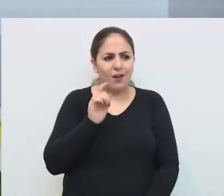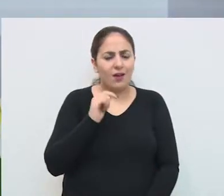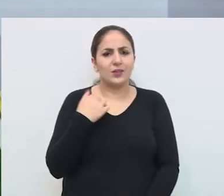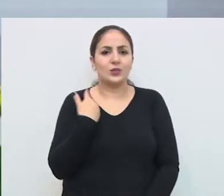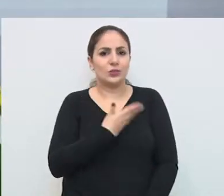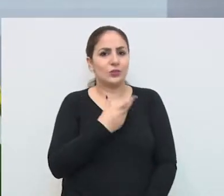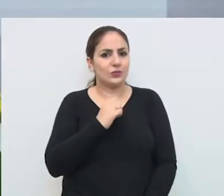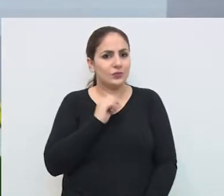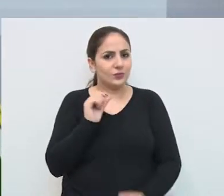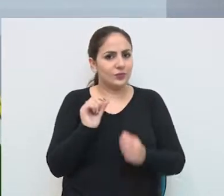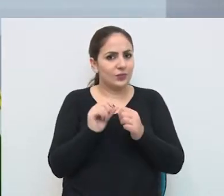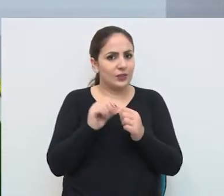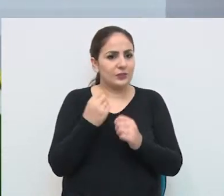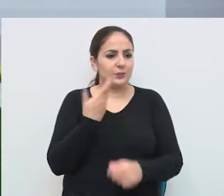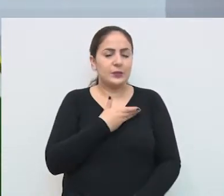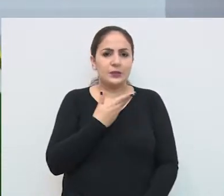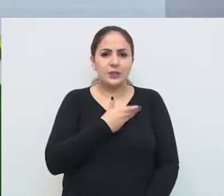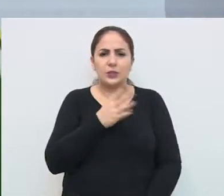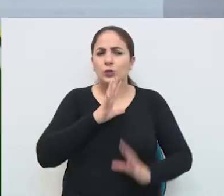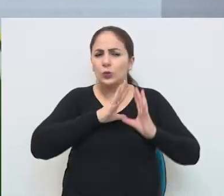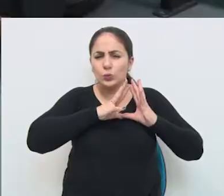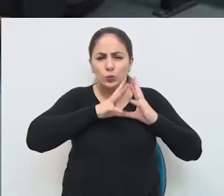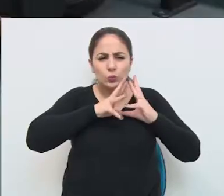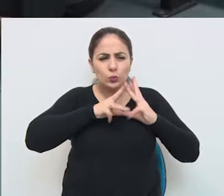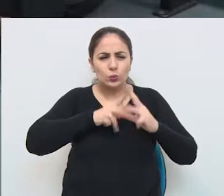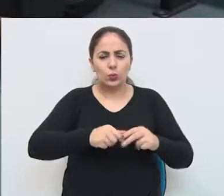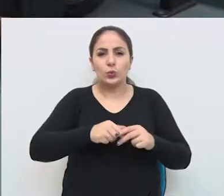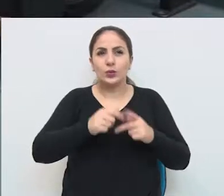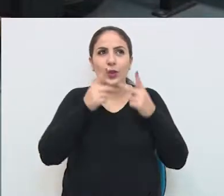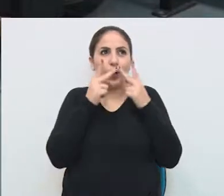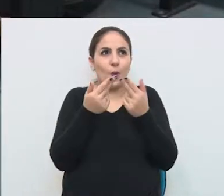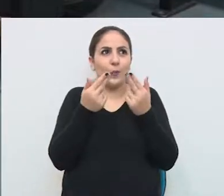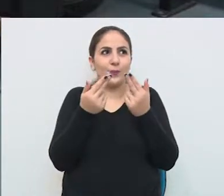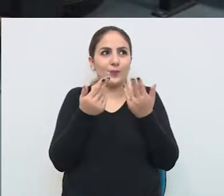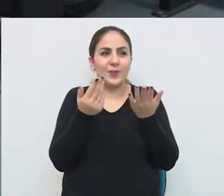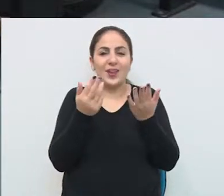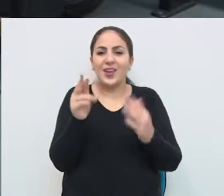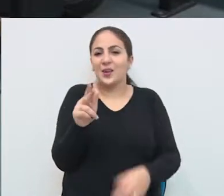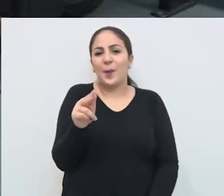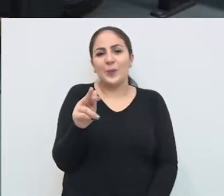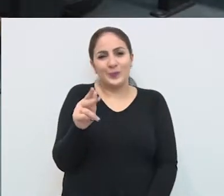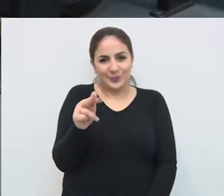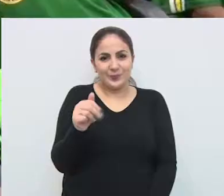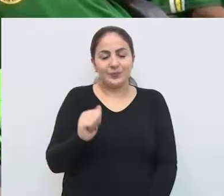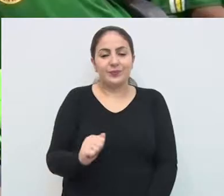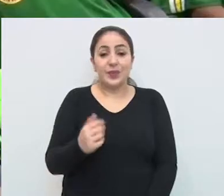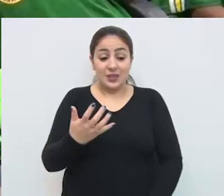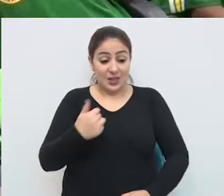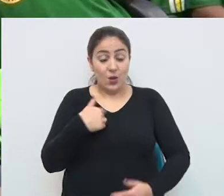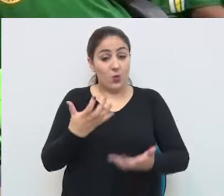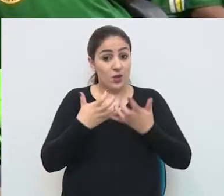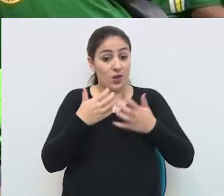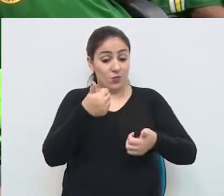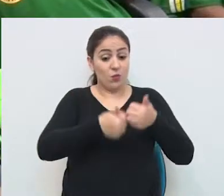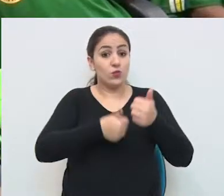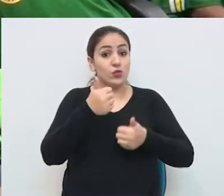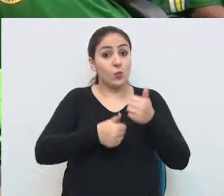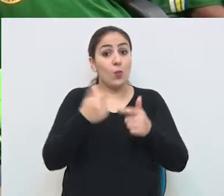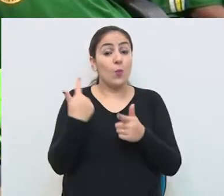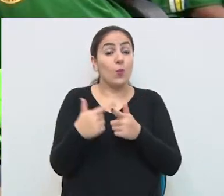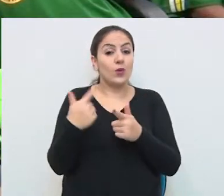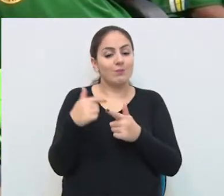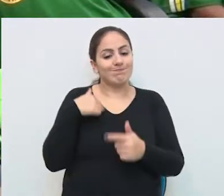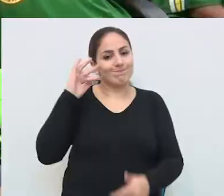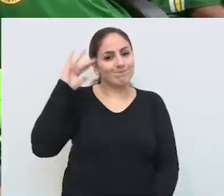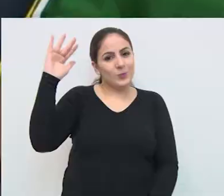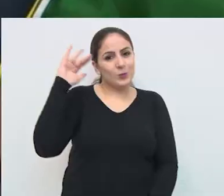e daí a gente faz amizade, e tudo, tipo, parece uns irmãos para mim. Eu quero jogar futebol por causa